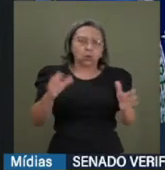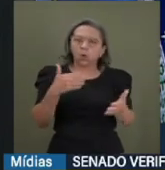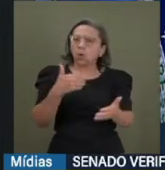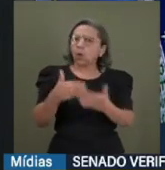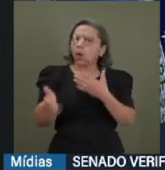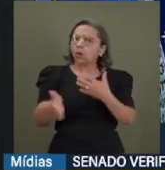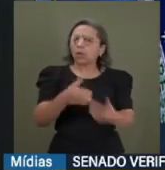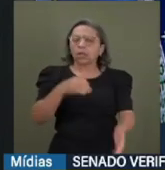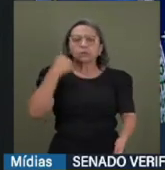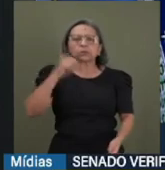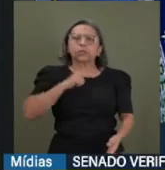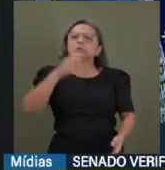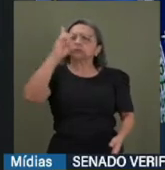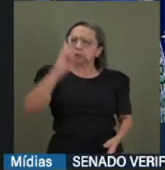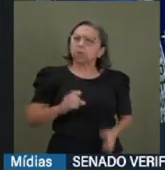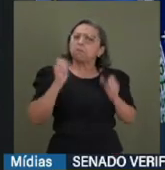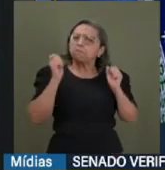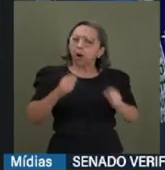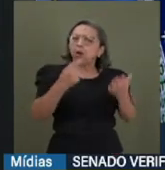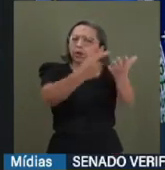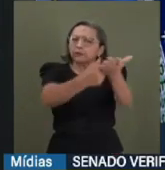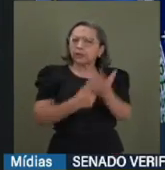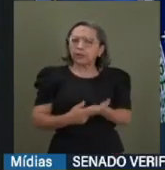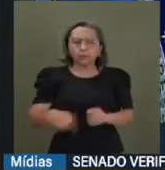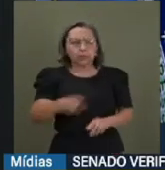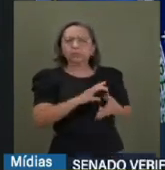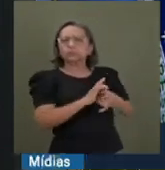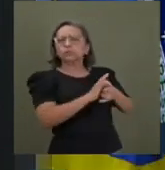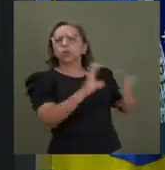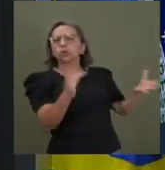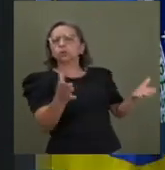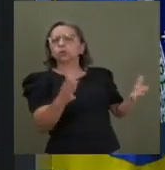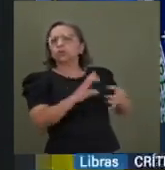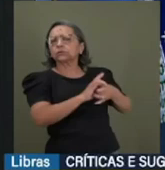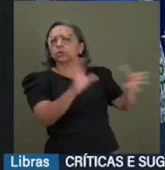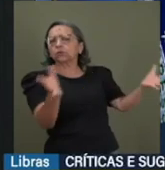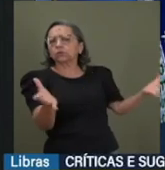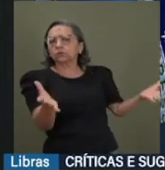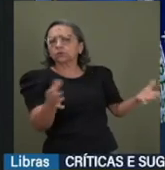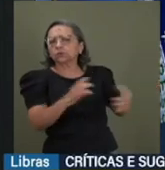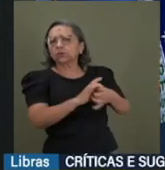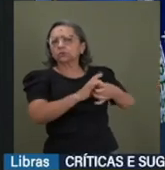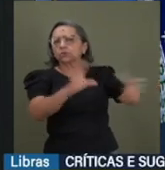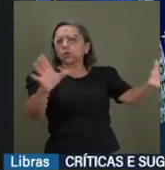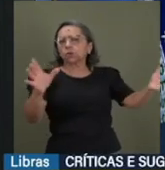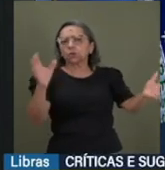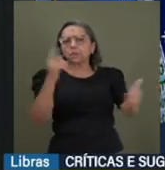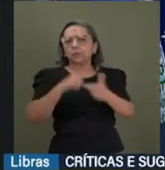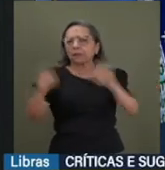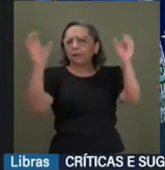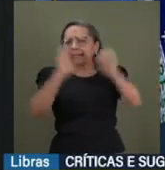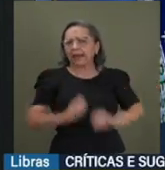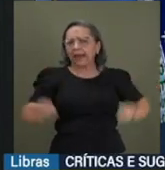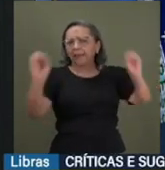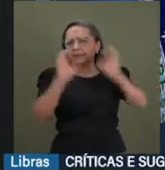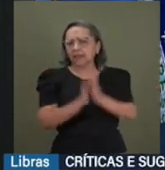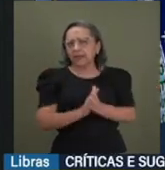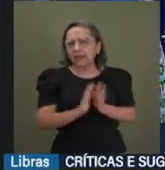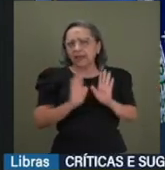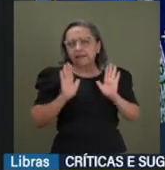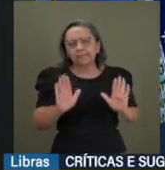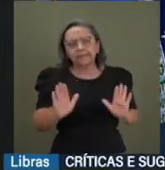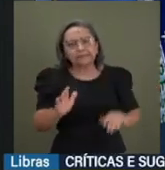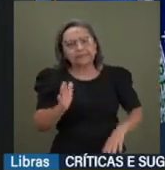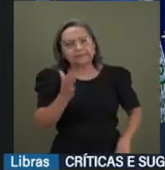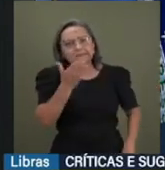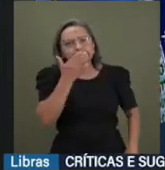de convidá-lo. Está solto. Então ele está nesse momento livre das garras da justiça. Mas não posso deixar